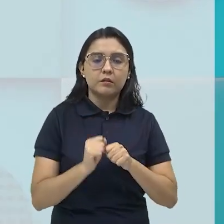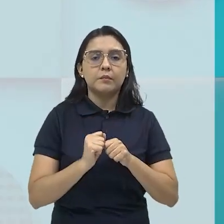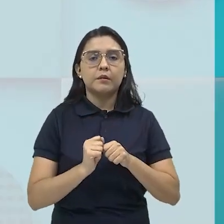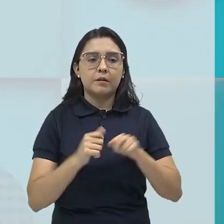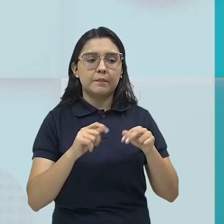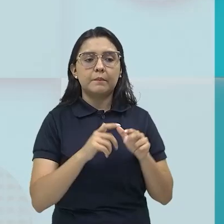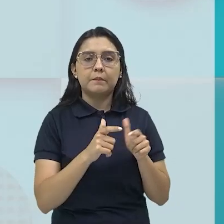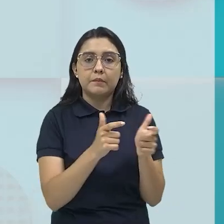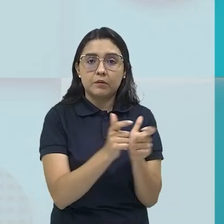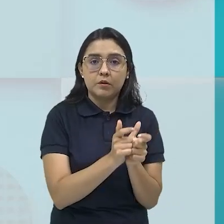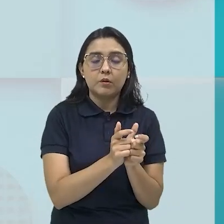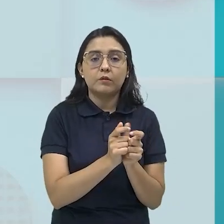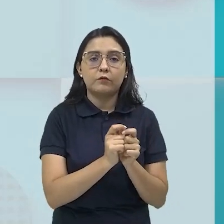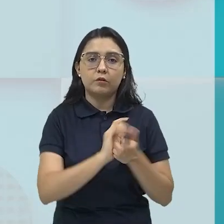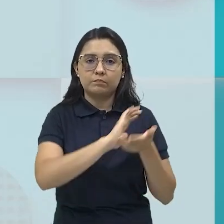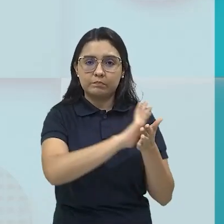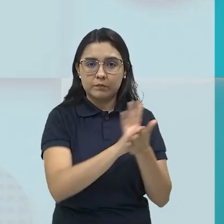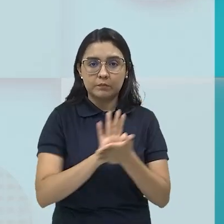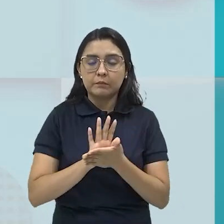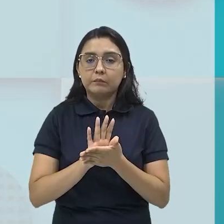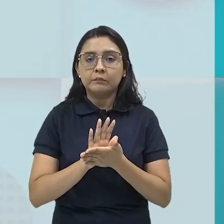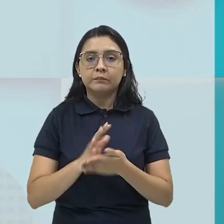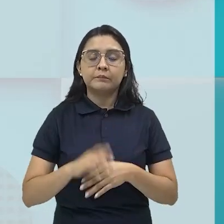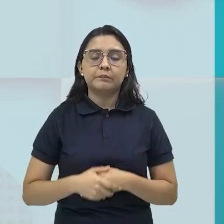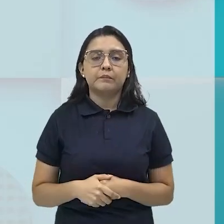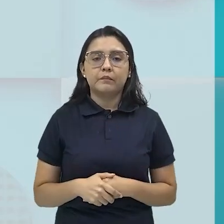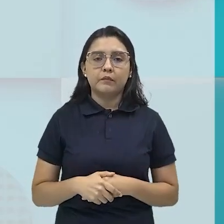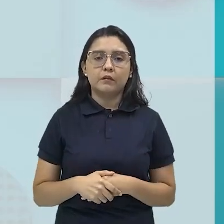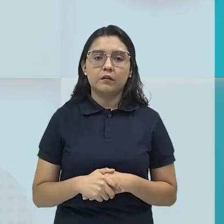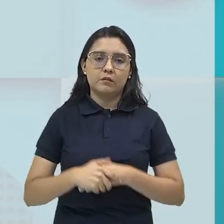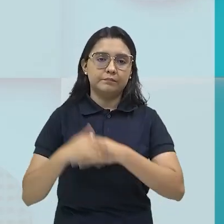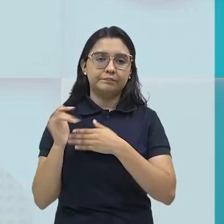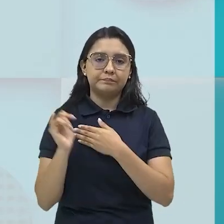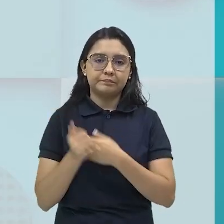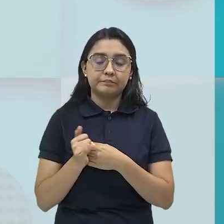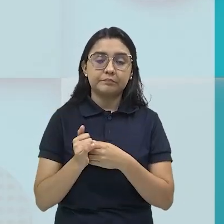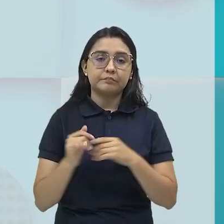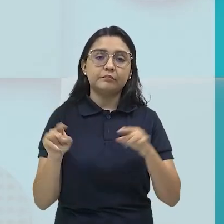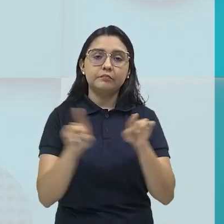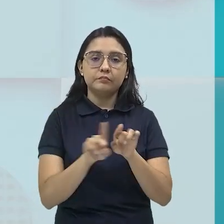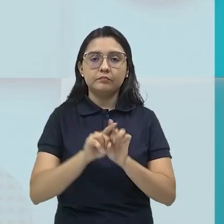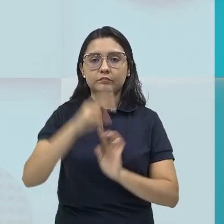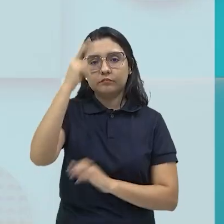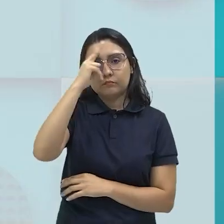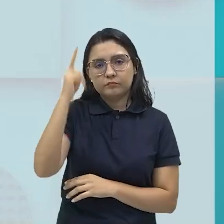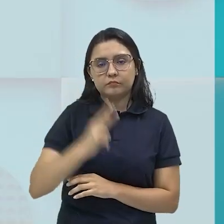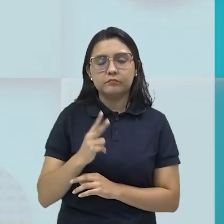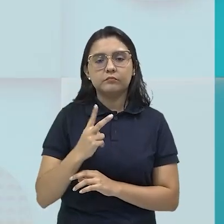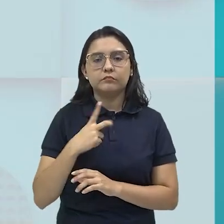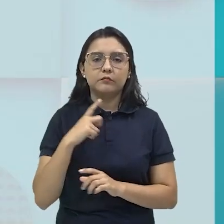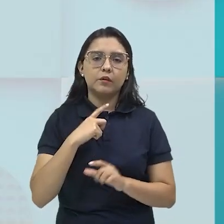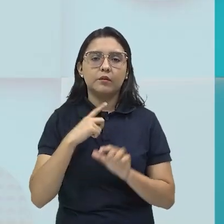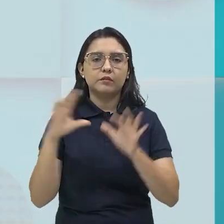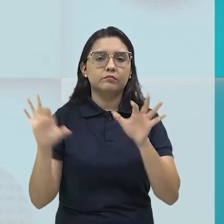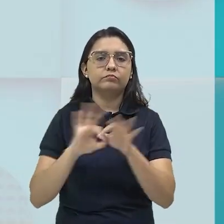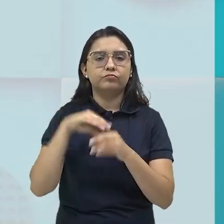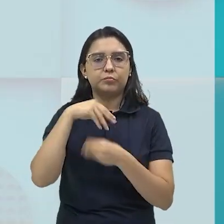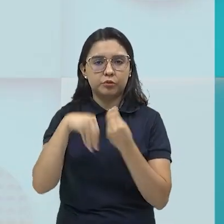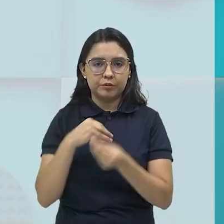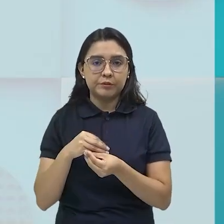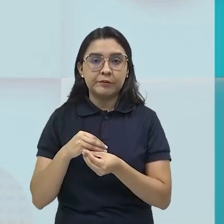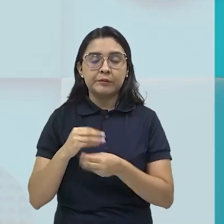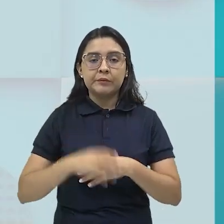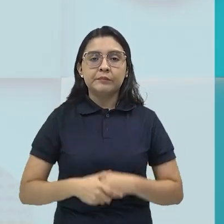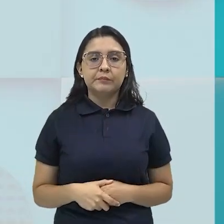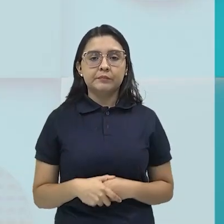massacrados, recontando essa história que viveu por conta da crônica. E essa história e essa ficção vão se misturando um pouco quando a gente fala